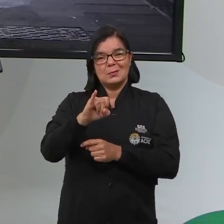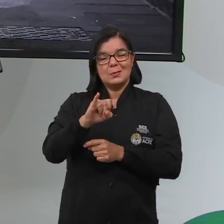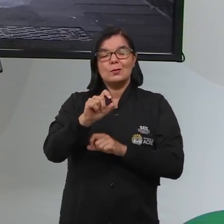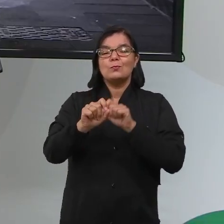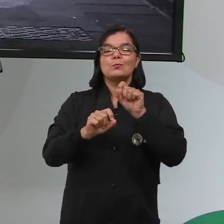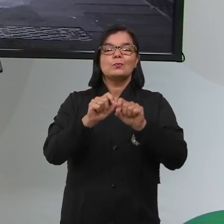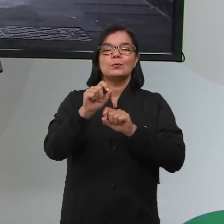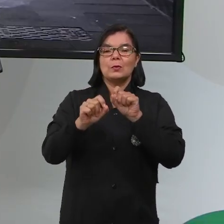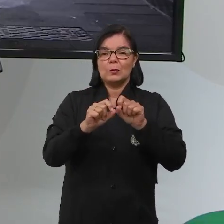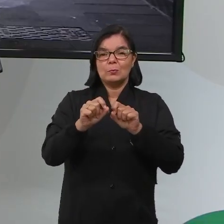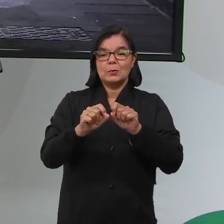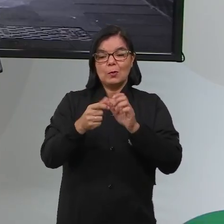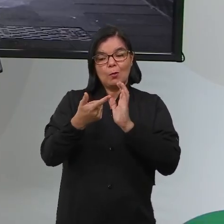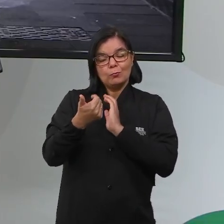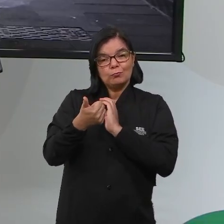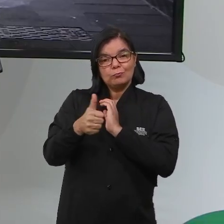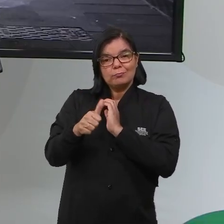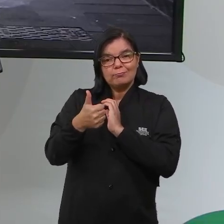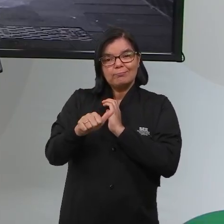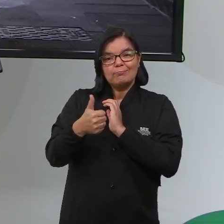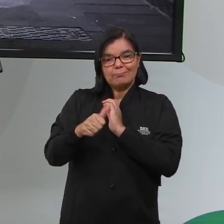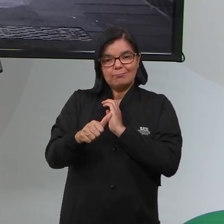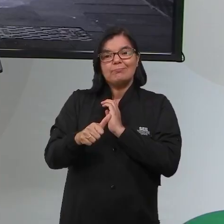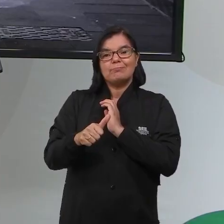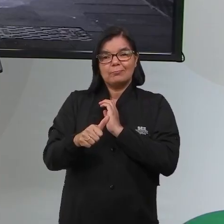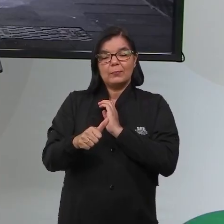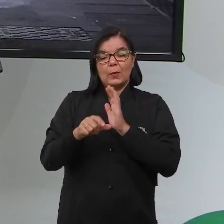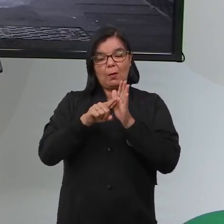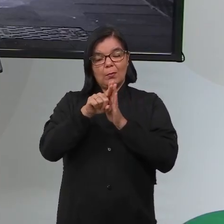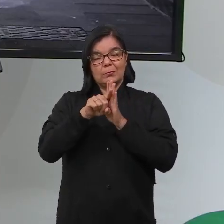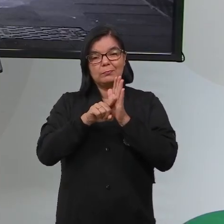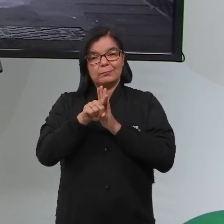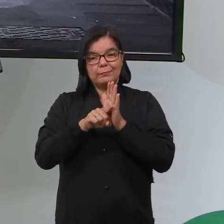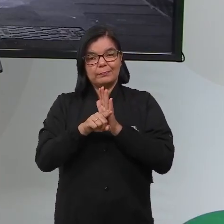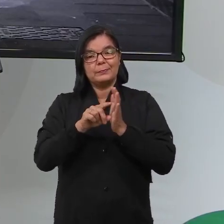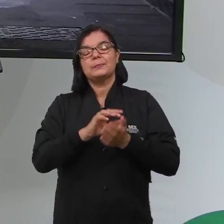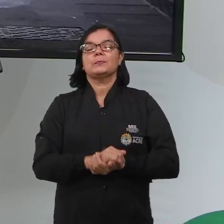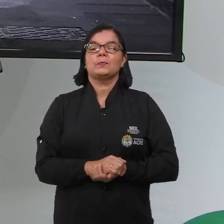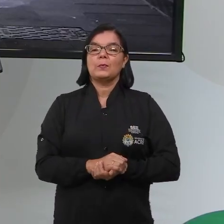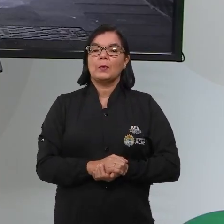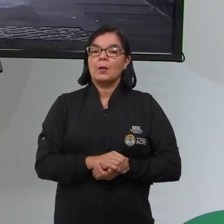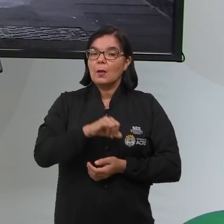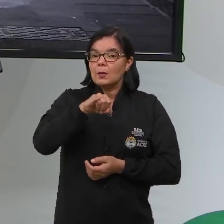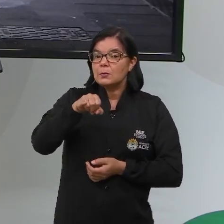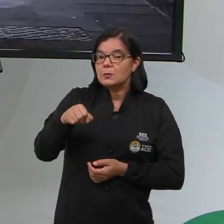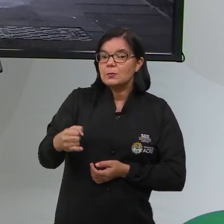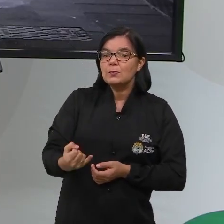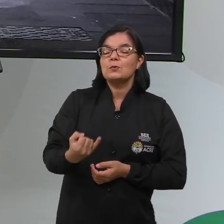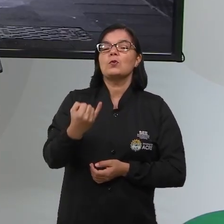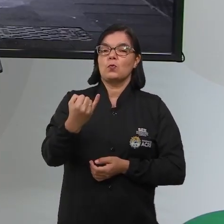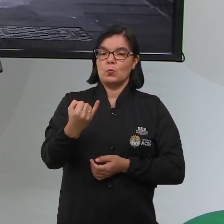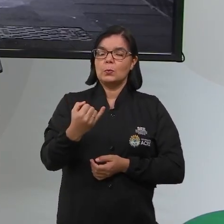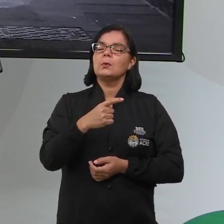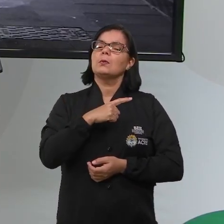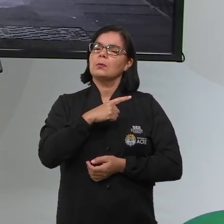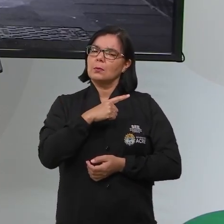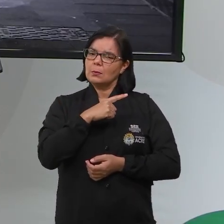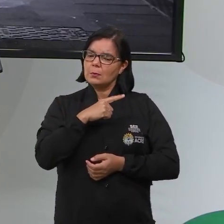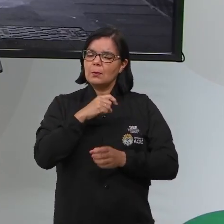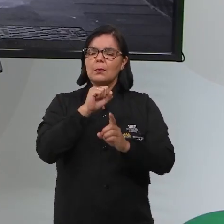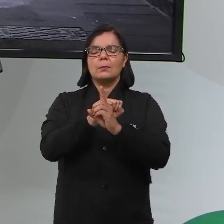acima de tudo, de uma análise absolutamente científica. As oportunidades, elas existem